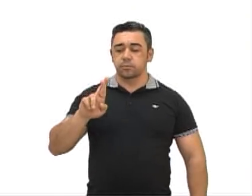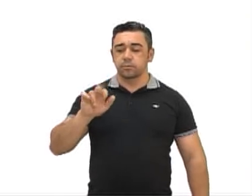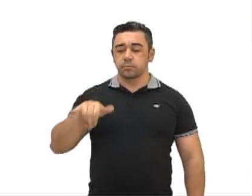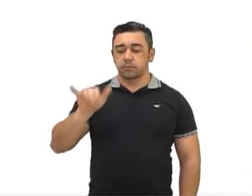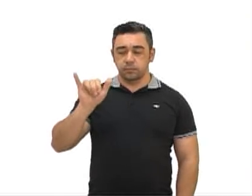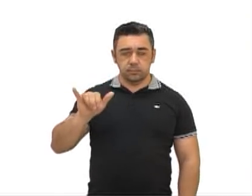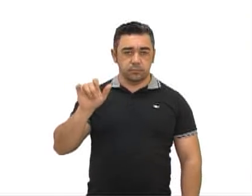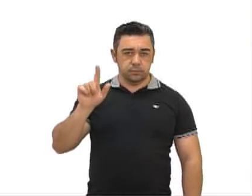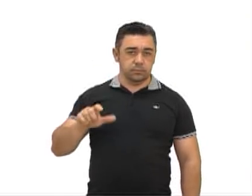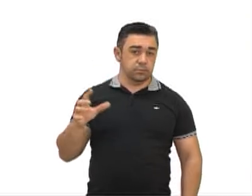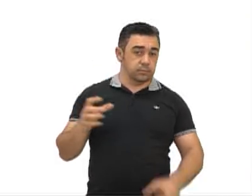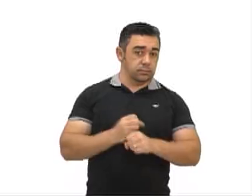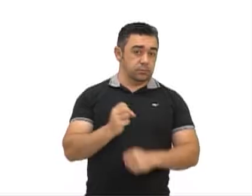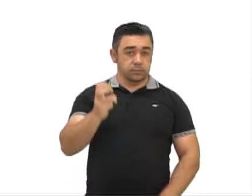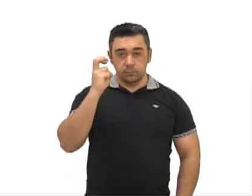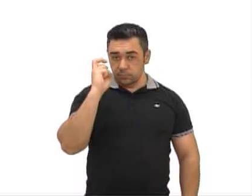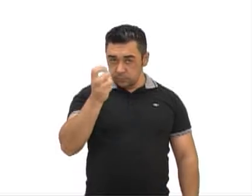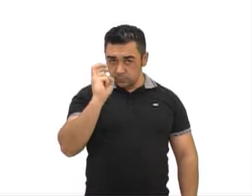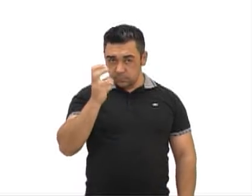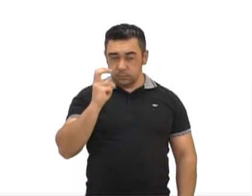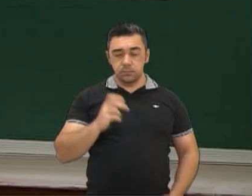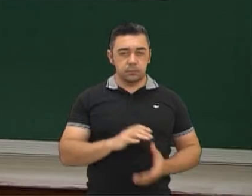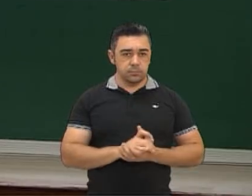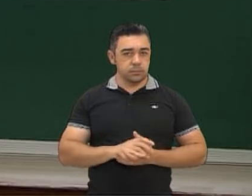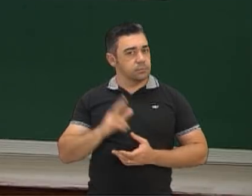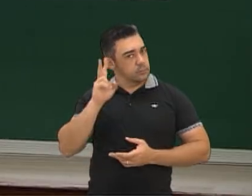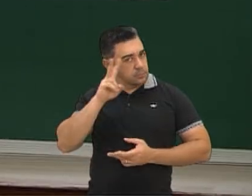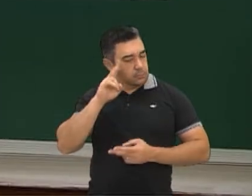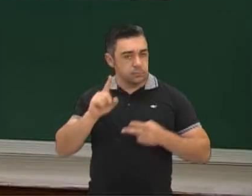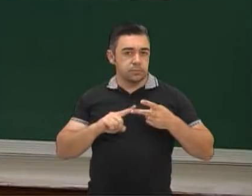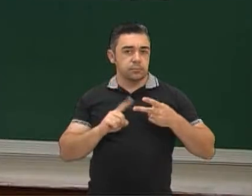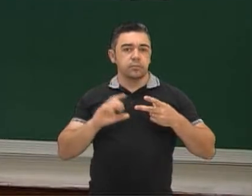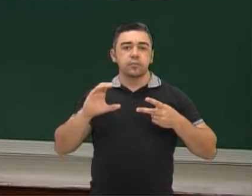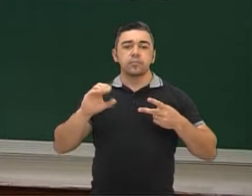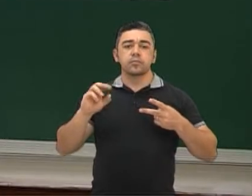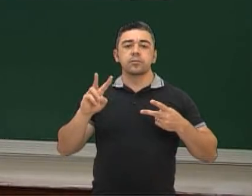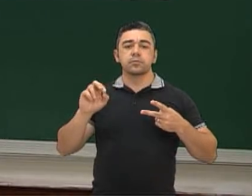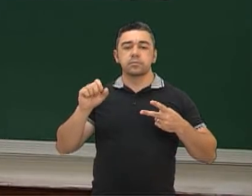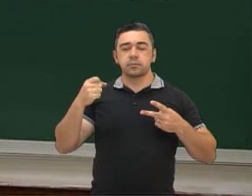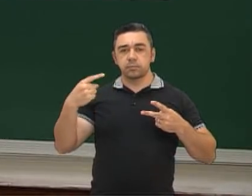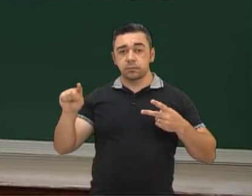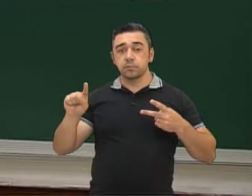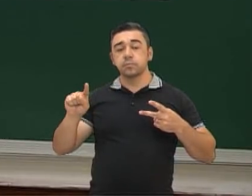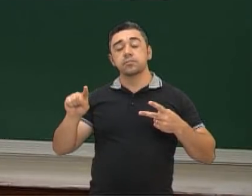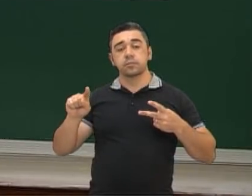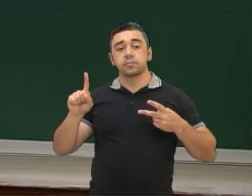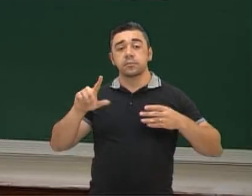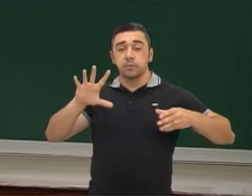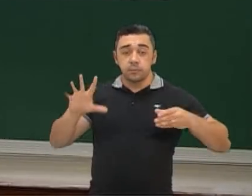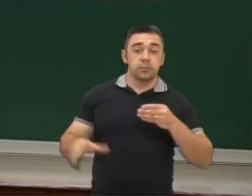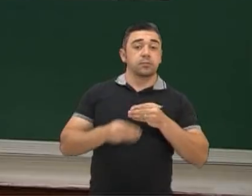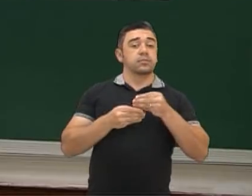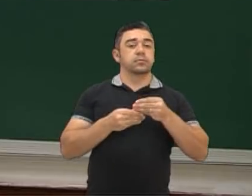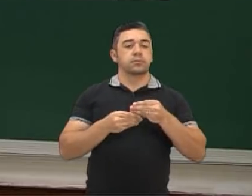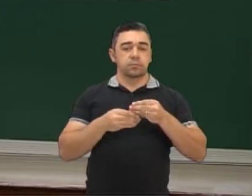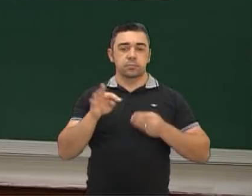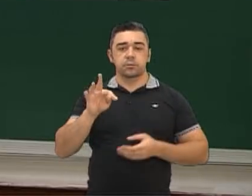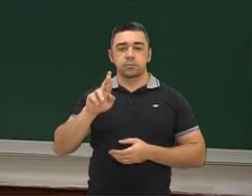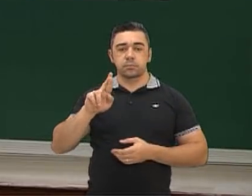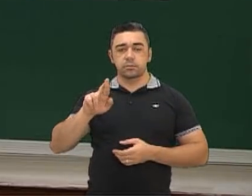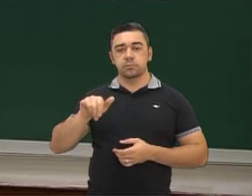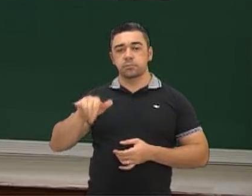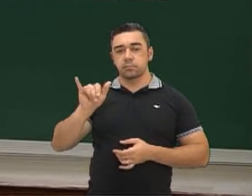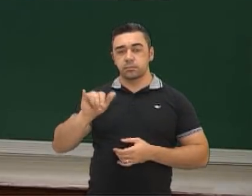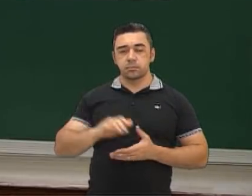vale 5 pontos. Lembrando, a conversão é uma pontuação adicional ao try, ela vale 2 pontos. O